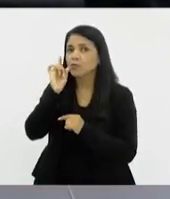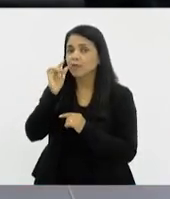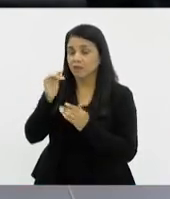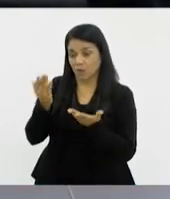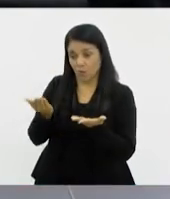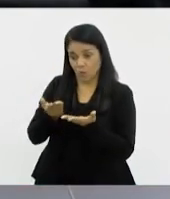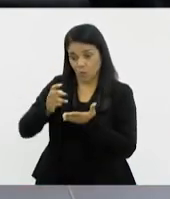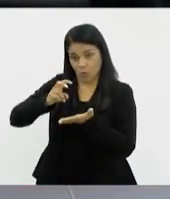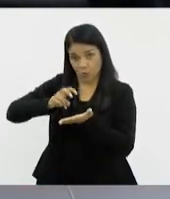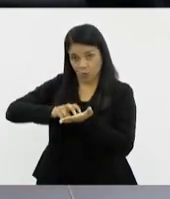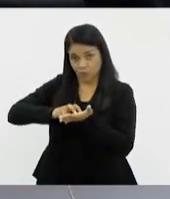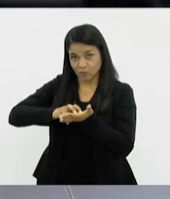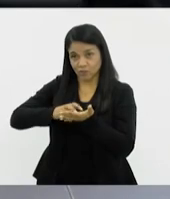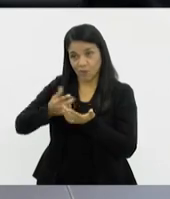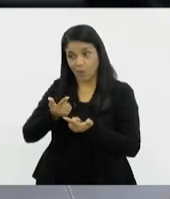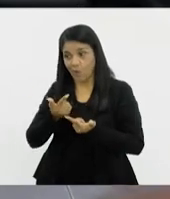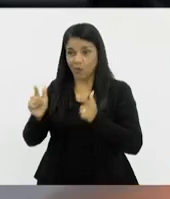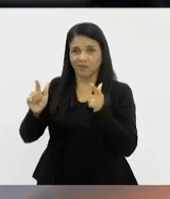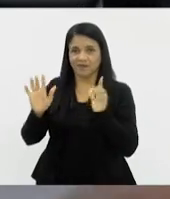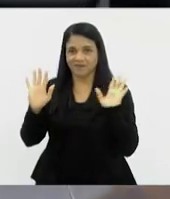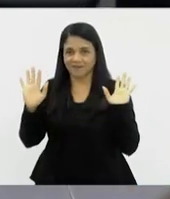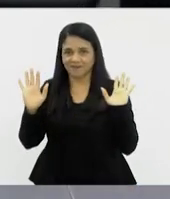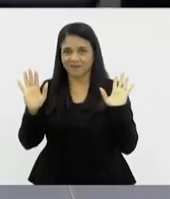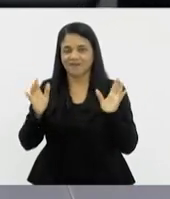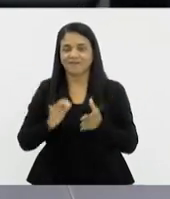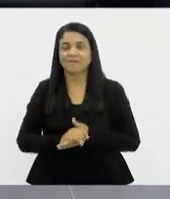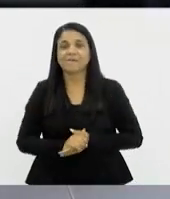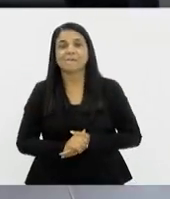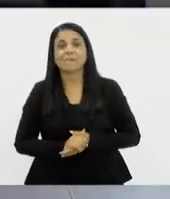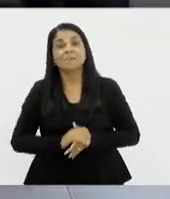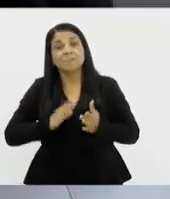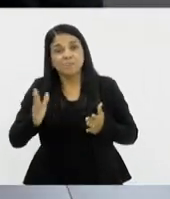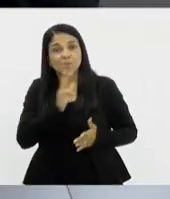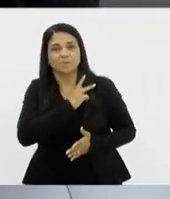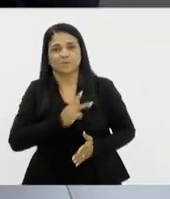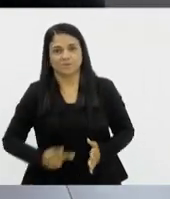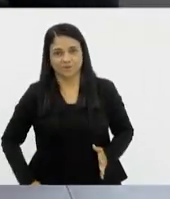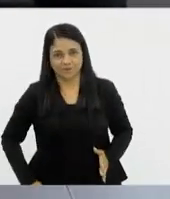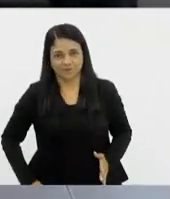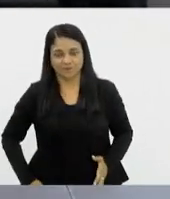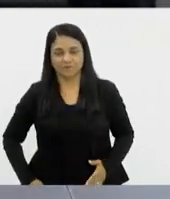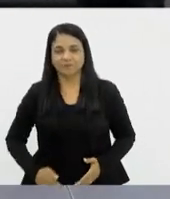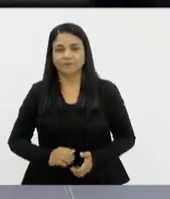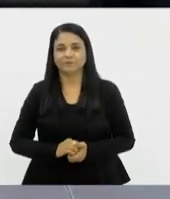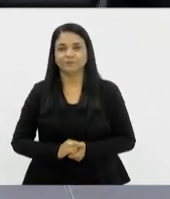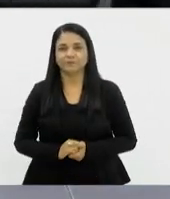outra. Bom, porque. Mas aí, senhor presidente,